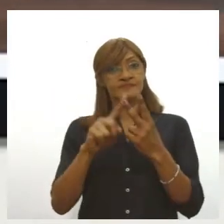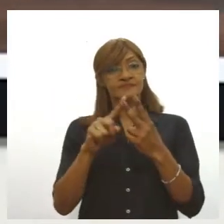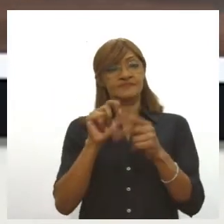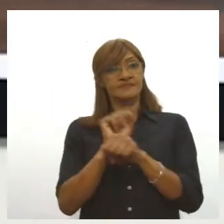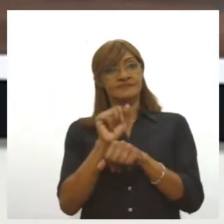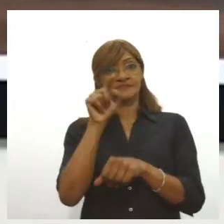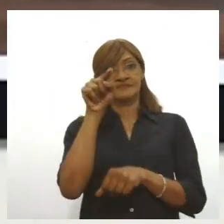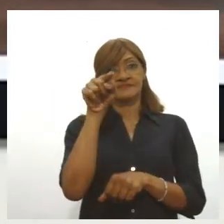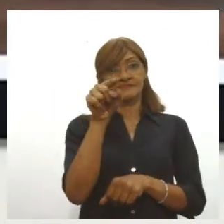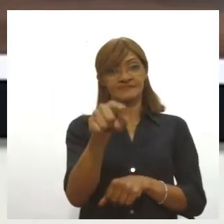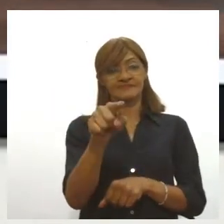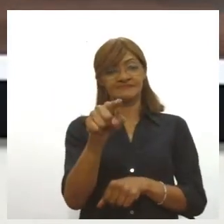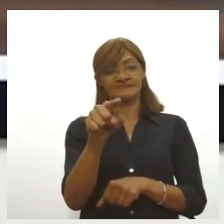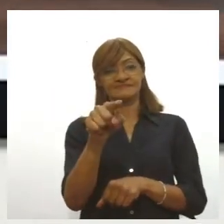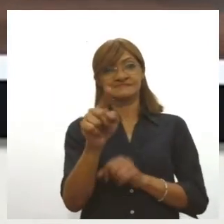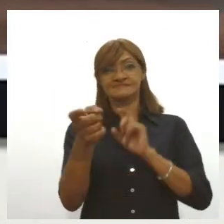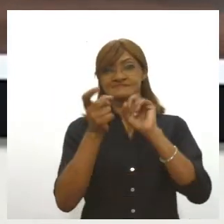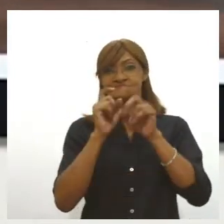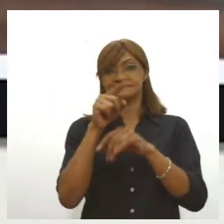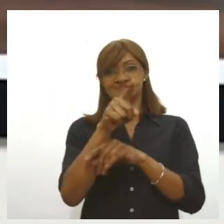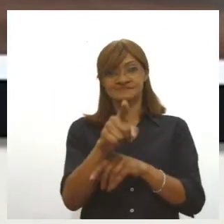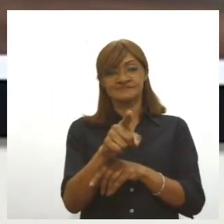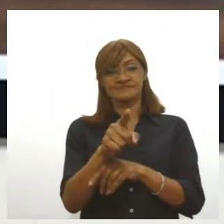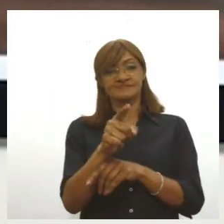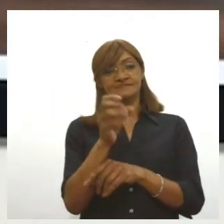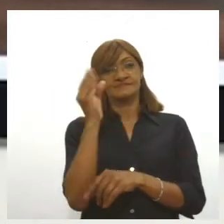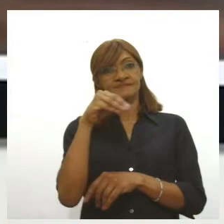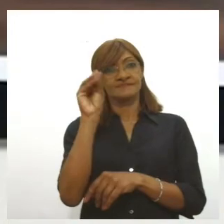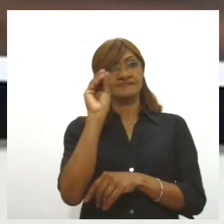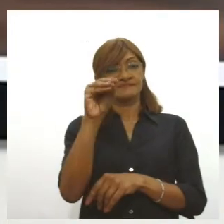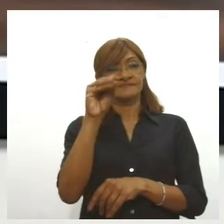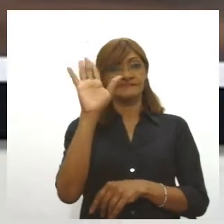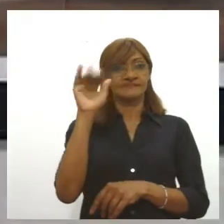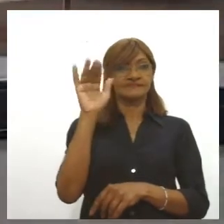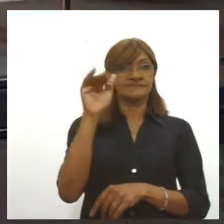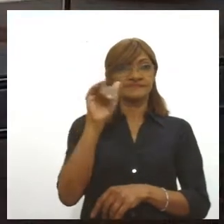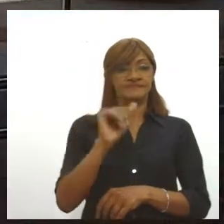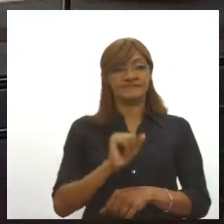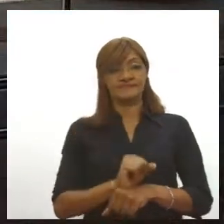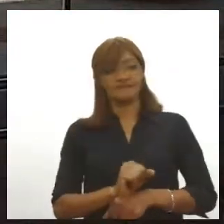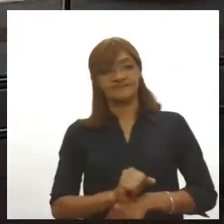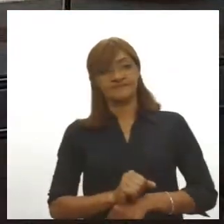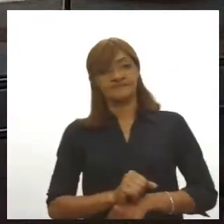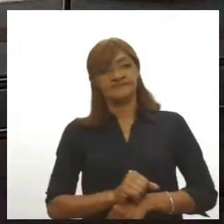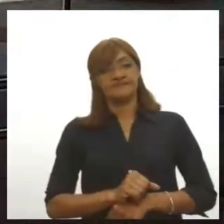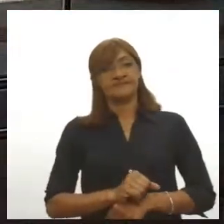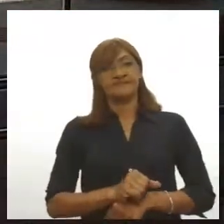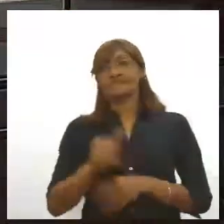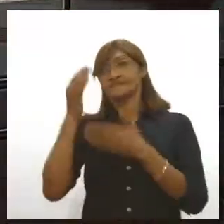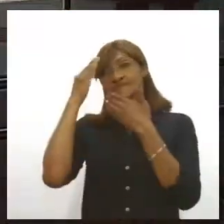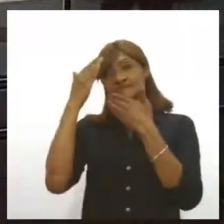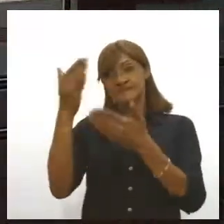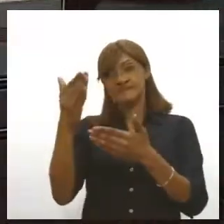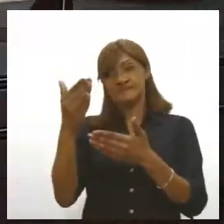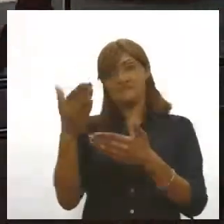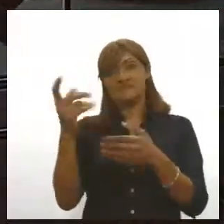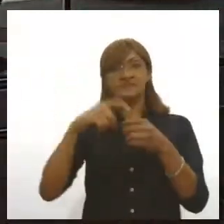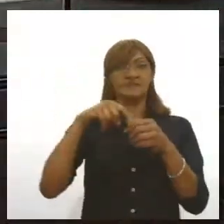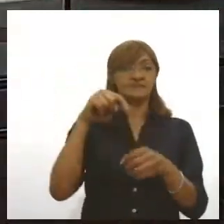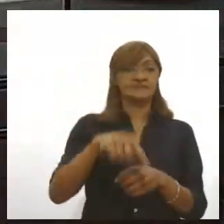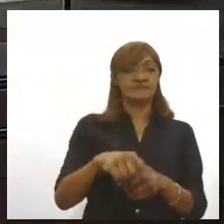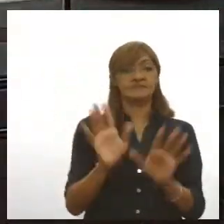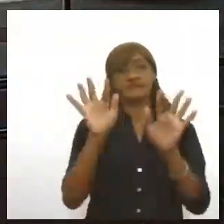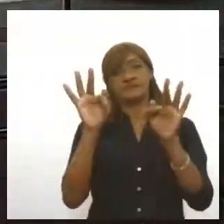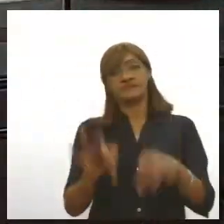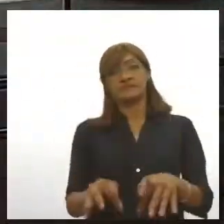você, contamos com a audiência de vocês, viu? Beijo, tchau, tchau, até daqui a pouco. Obrigada, Sara, até daqui a pouco. Chegamos ao fim